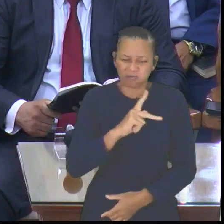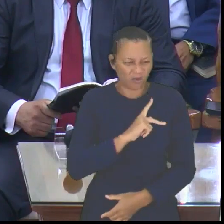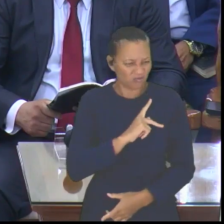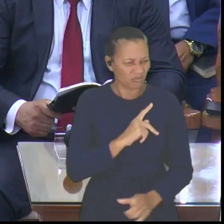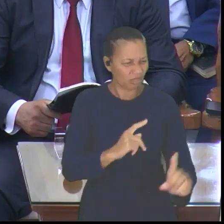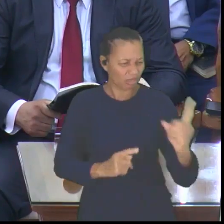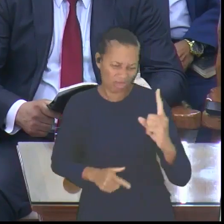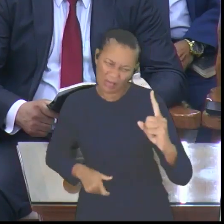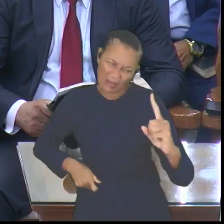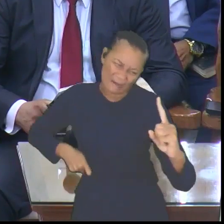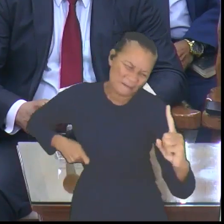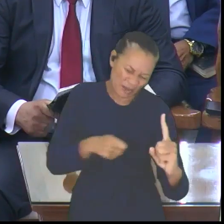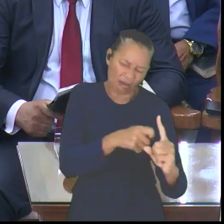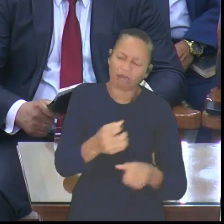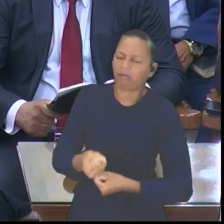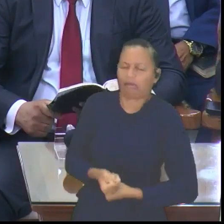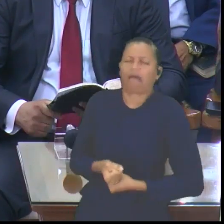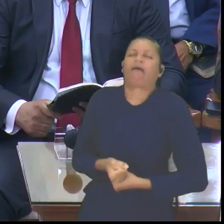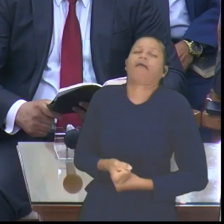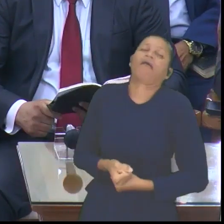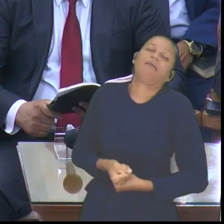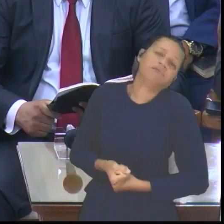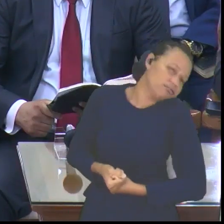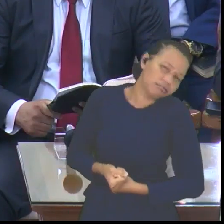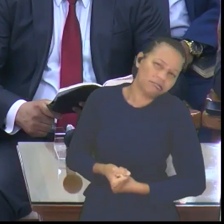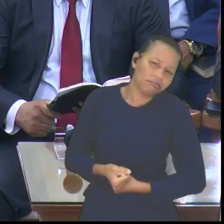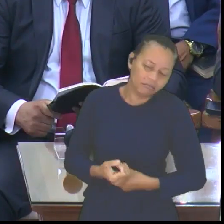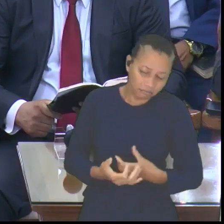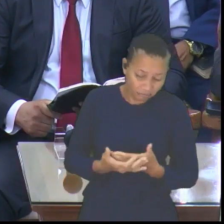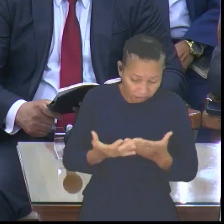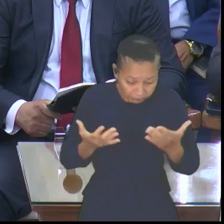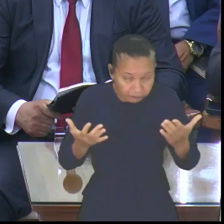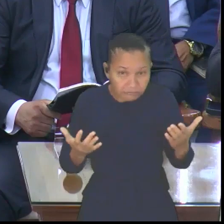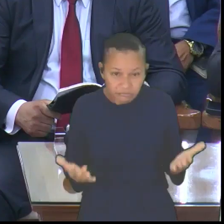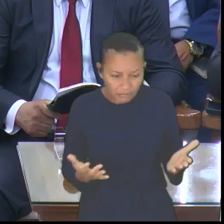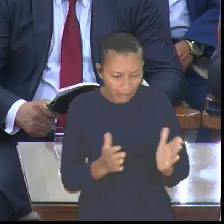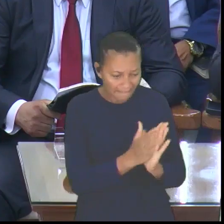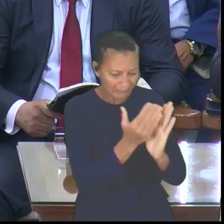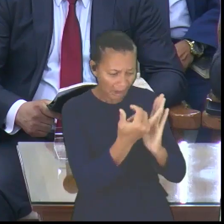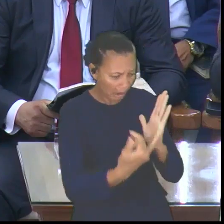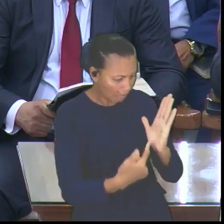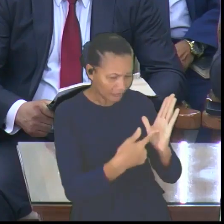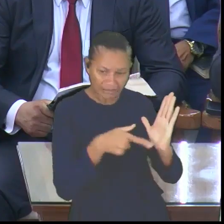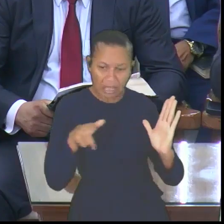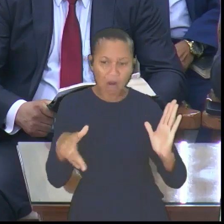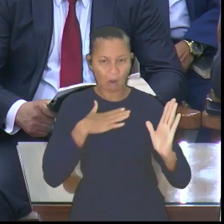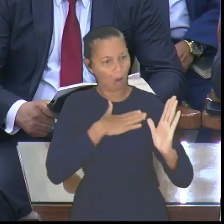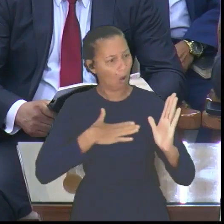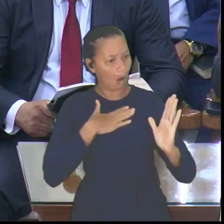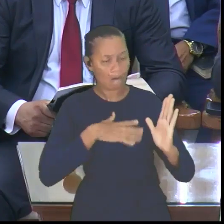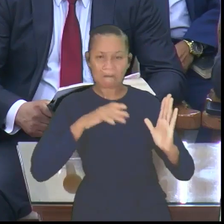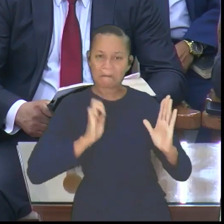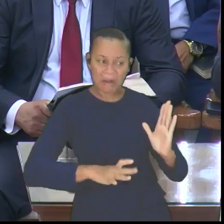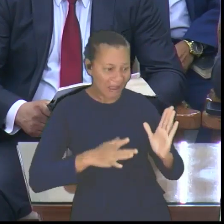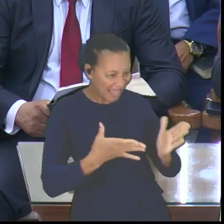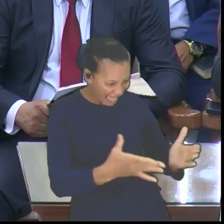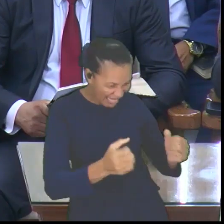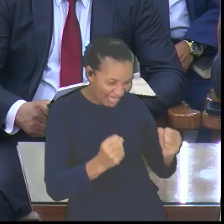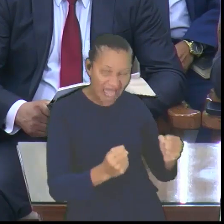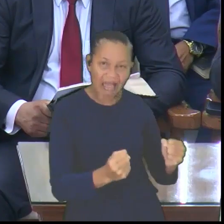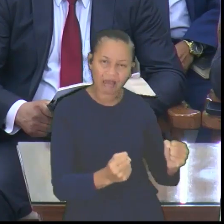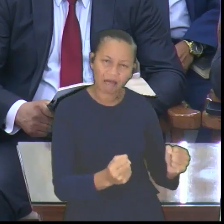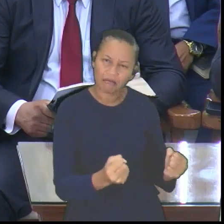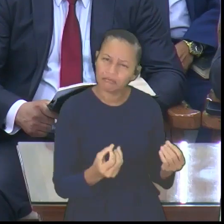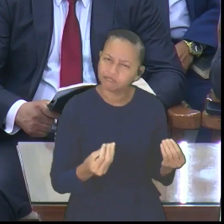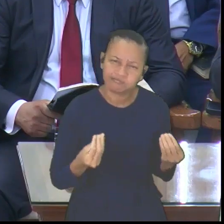espada. E a Bíblia diz que isso lhe pareceu bem o que ele fez. E é